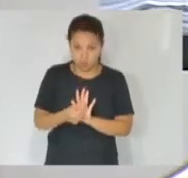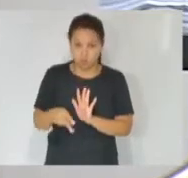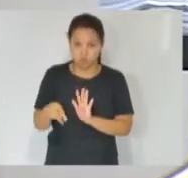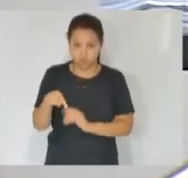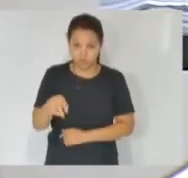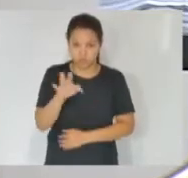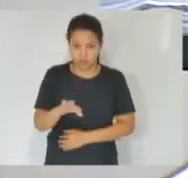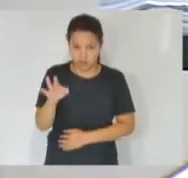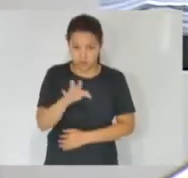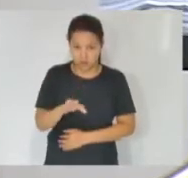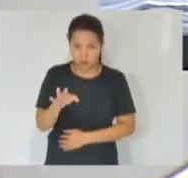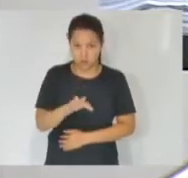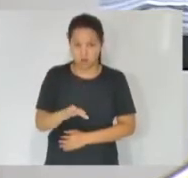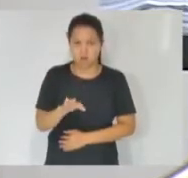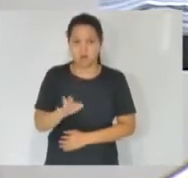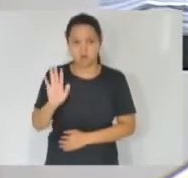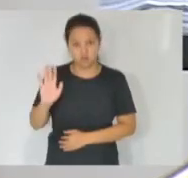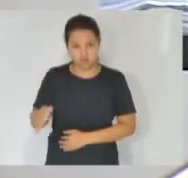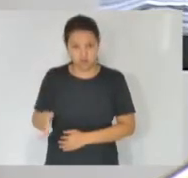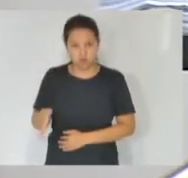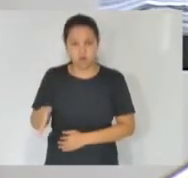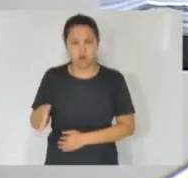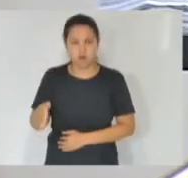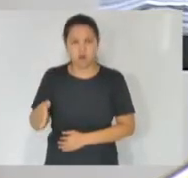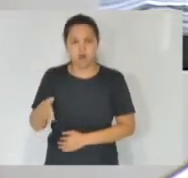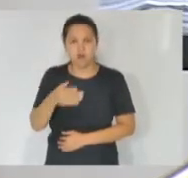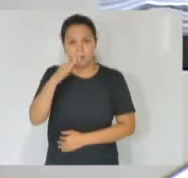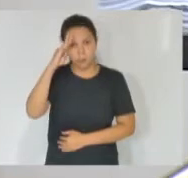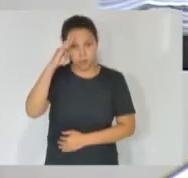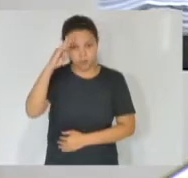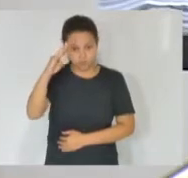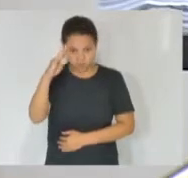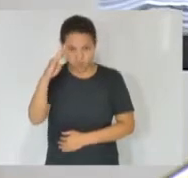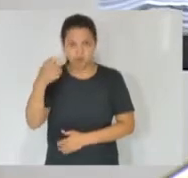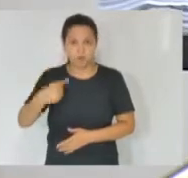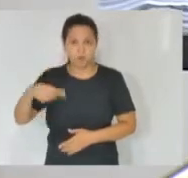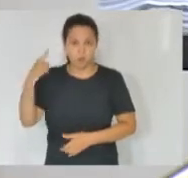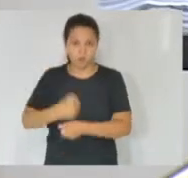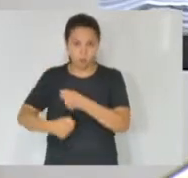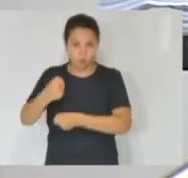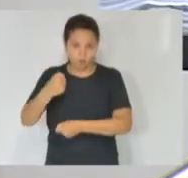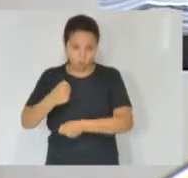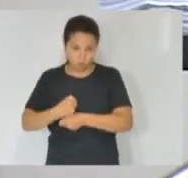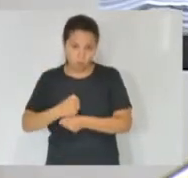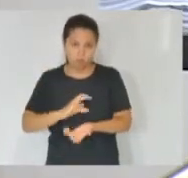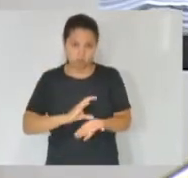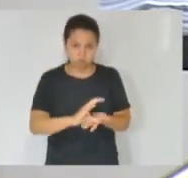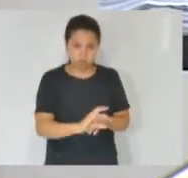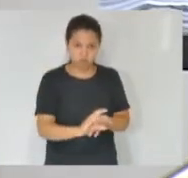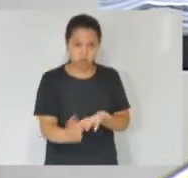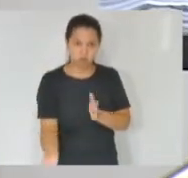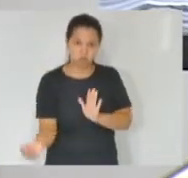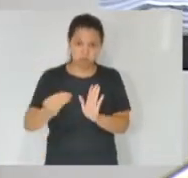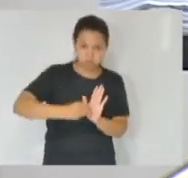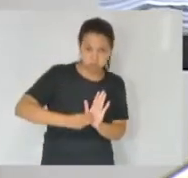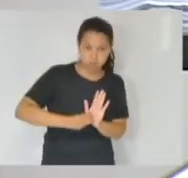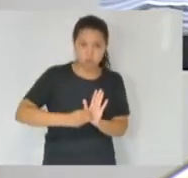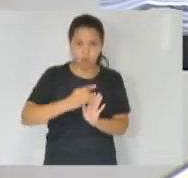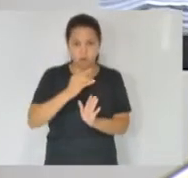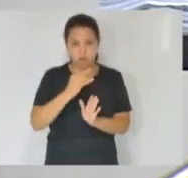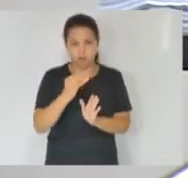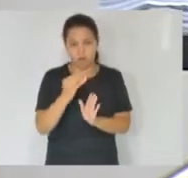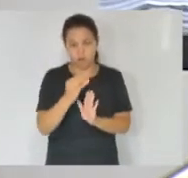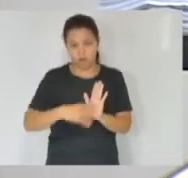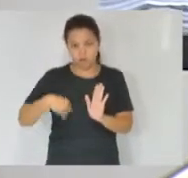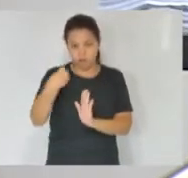pelo presidente Bolsonaro no ano passado entrou na conta do Estado e ainda, infelizmente, não